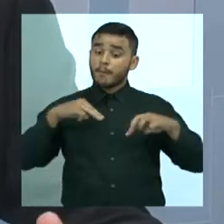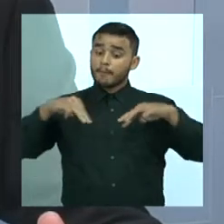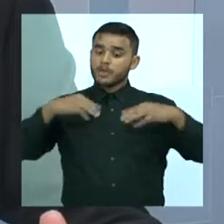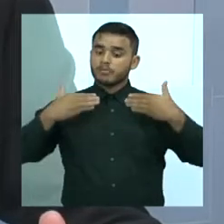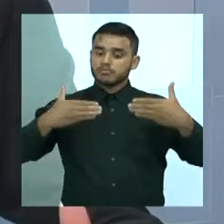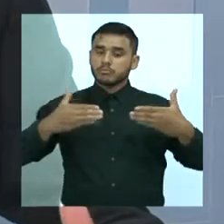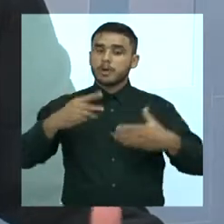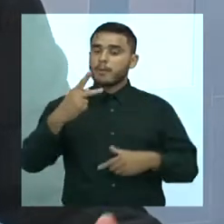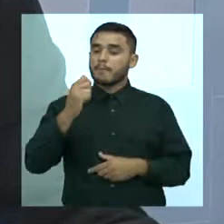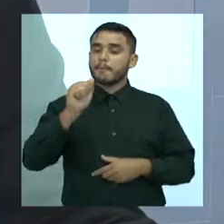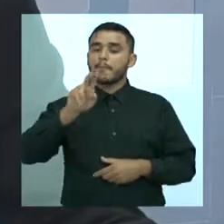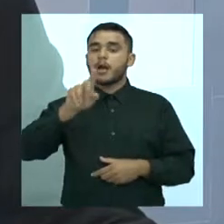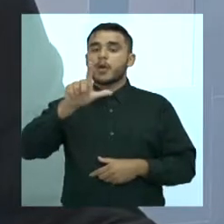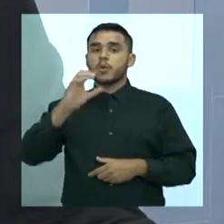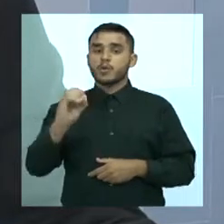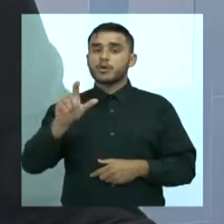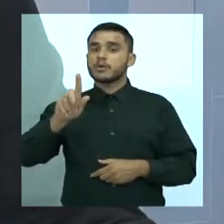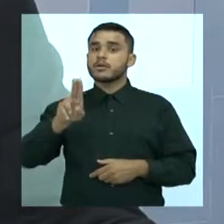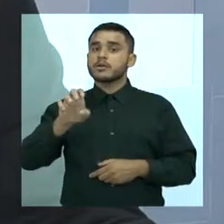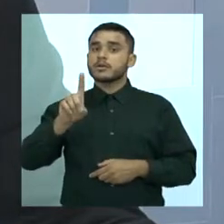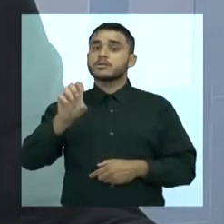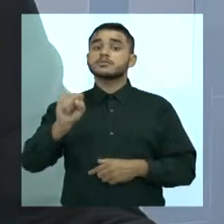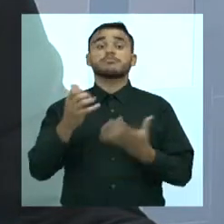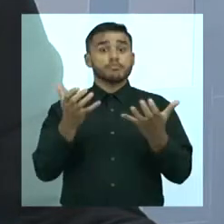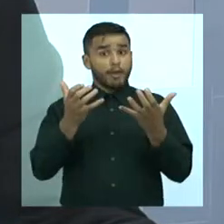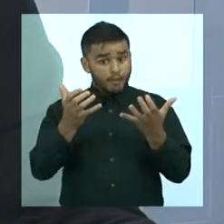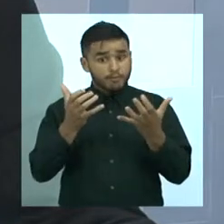os deputados federais não querem, né?